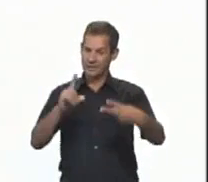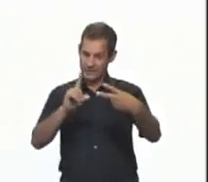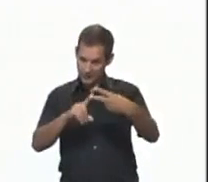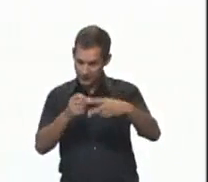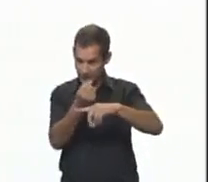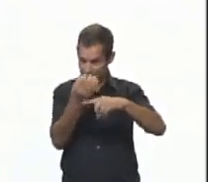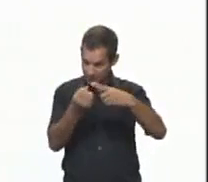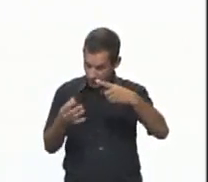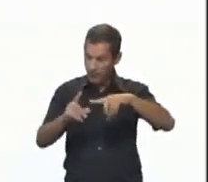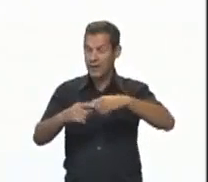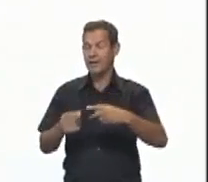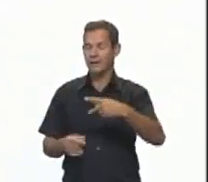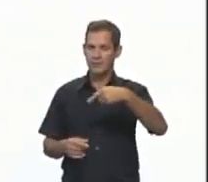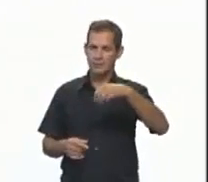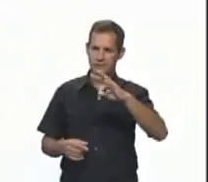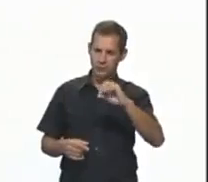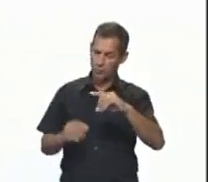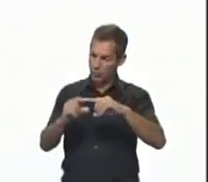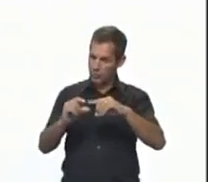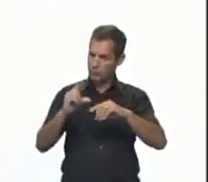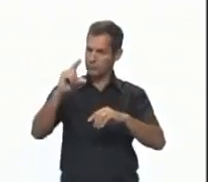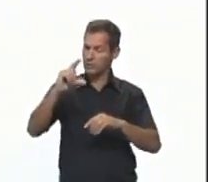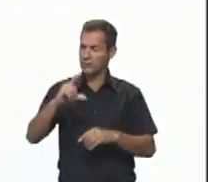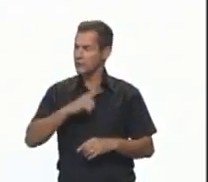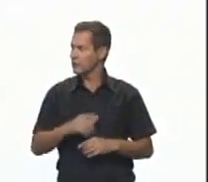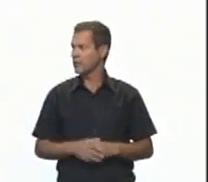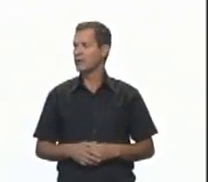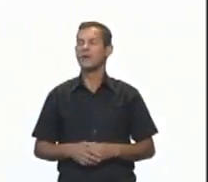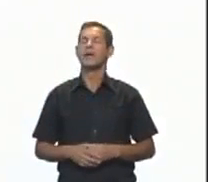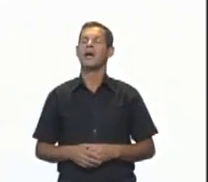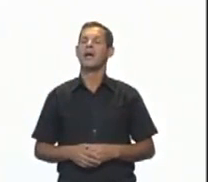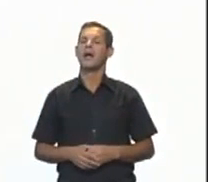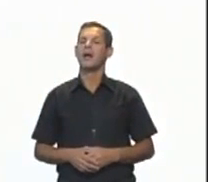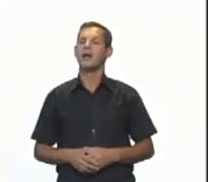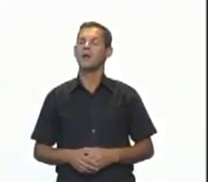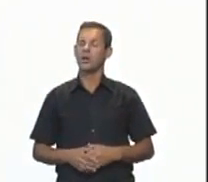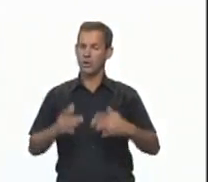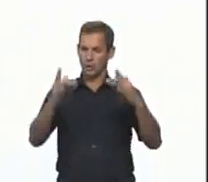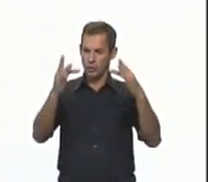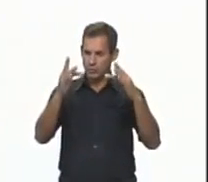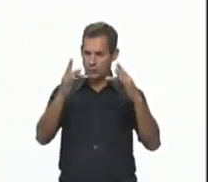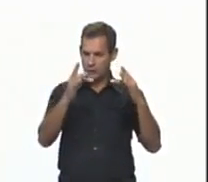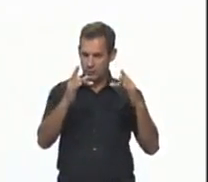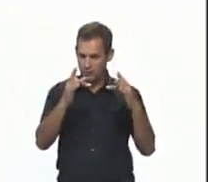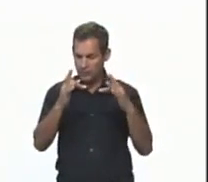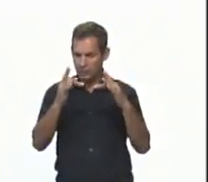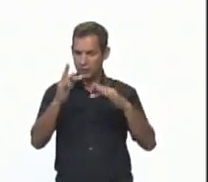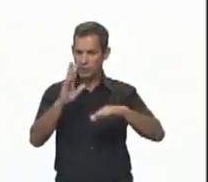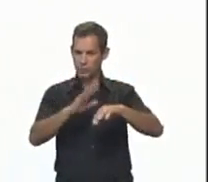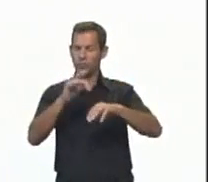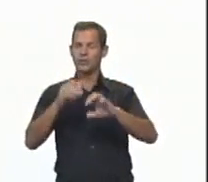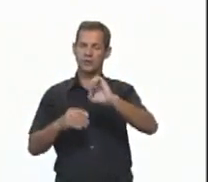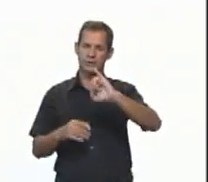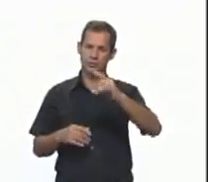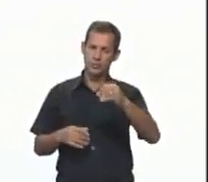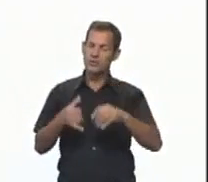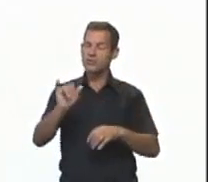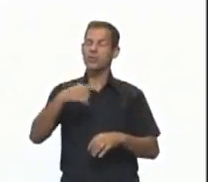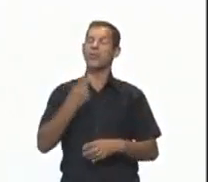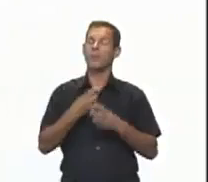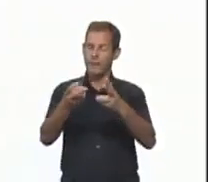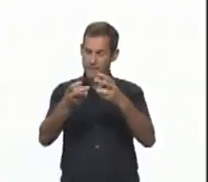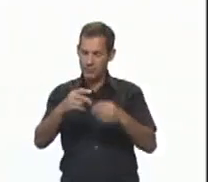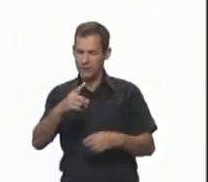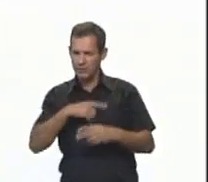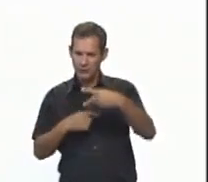função. Esse ponto maior da segunda função, né, é o ponto que está tocando o eixo y. Como que a gente descobre isso?